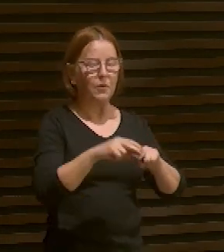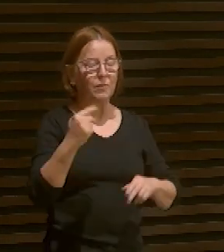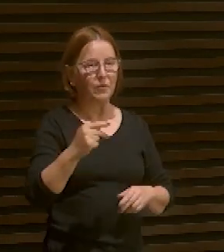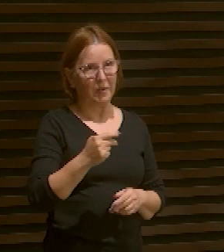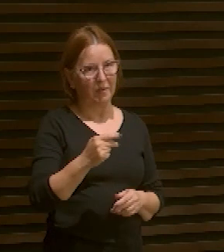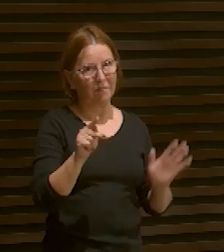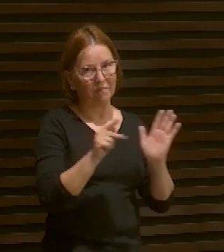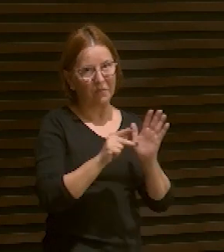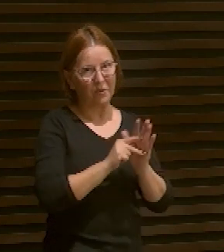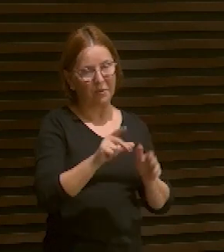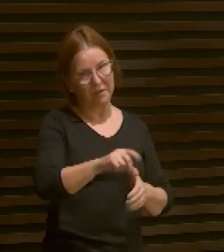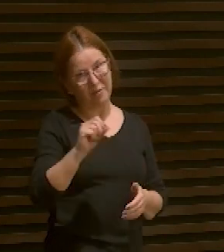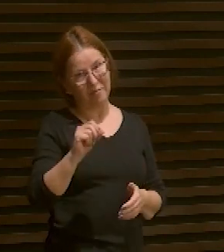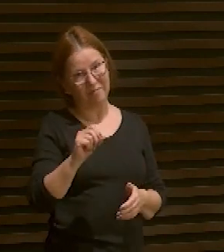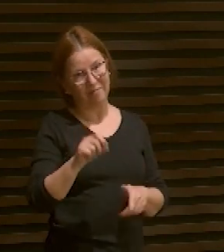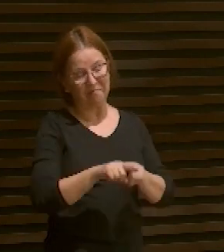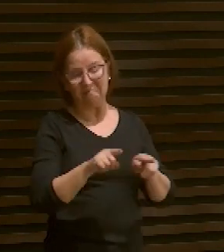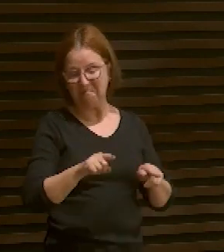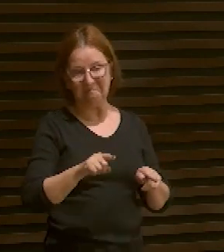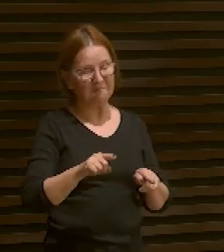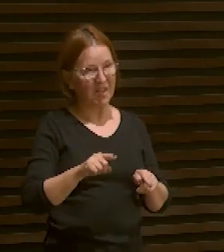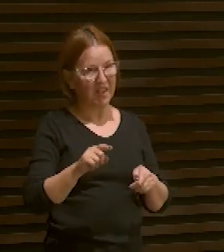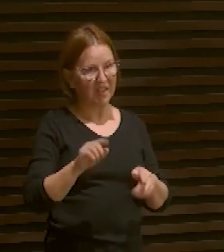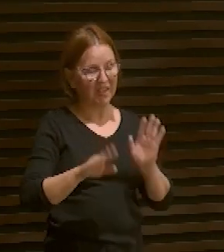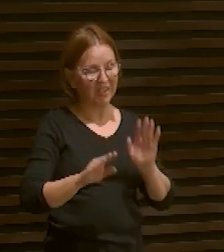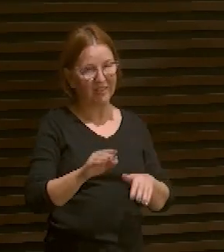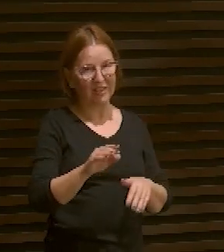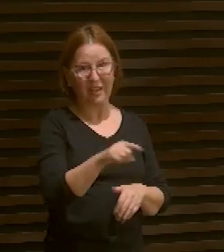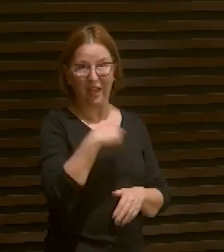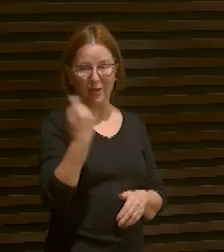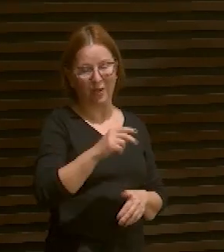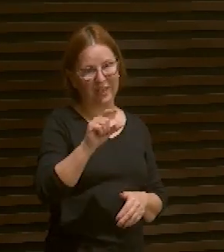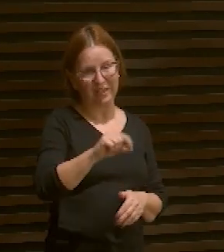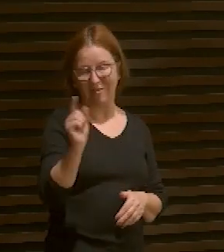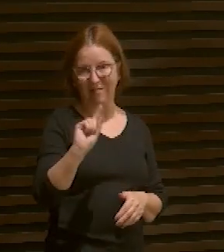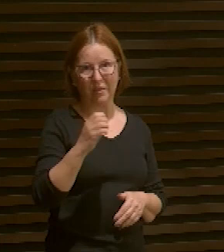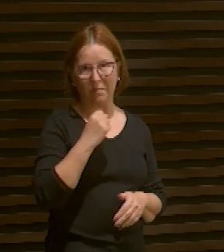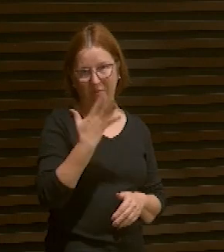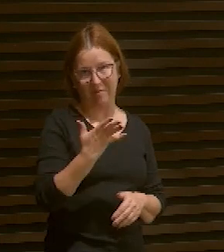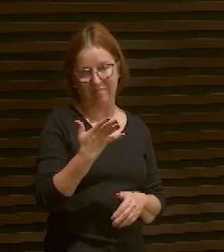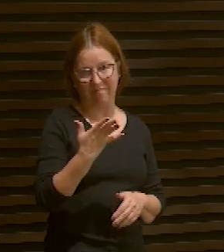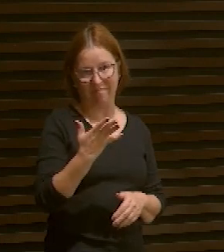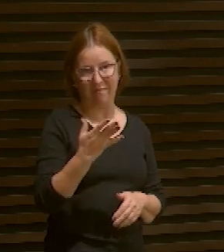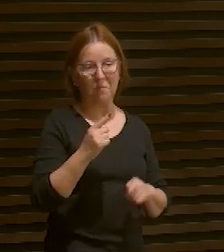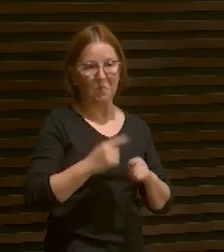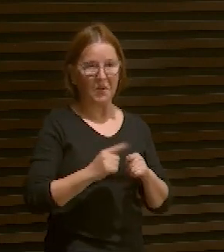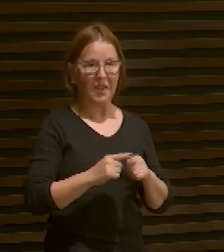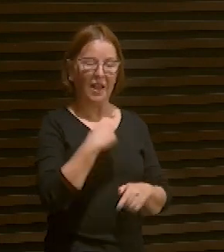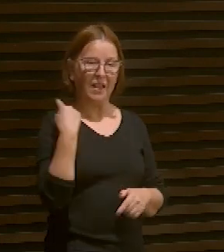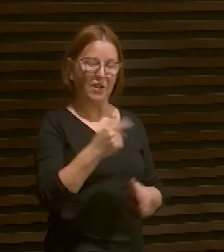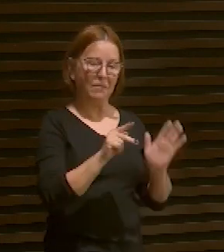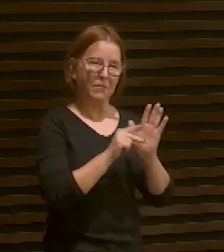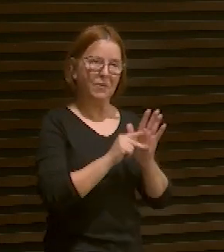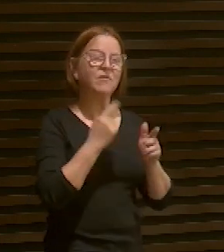nossas decisões são boas. Porque nem sempre as nossas vontades e as nossas